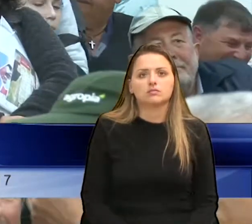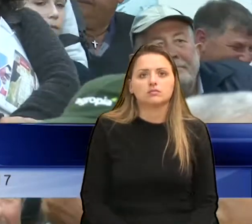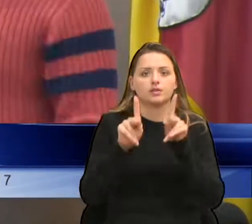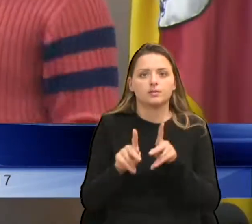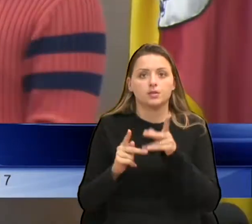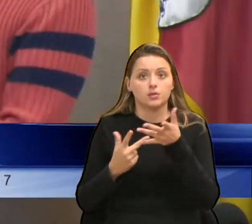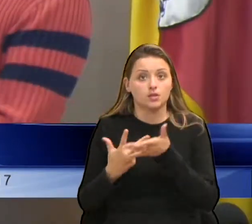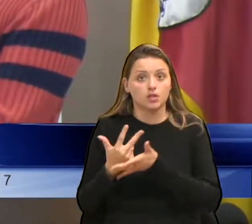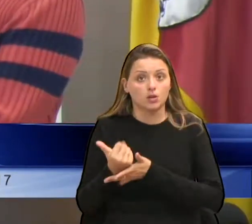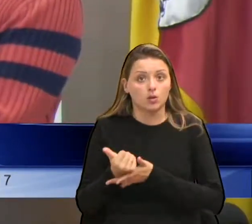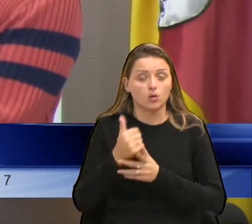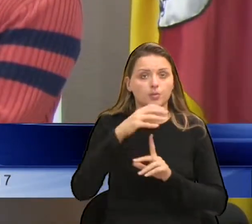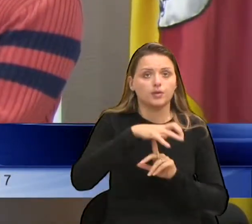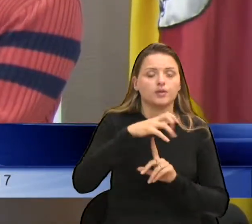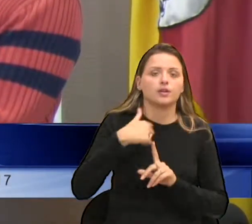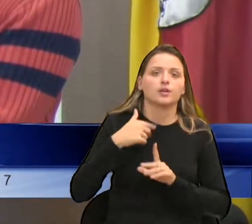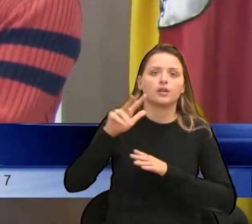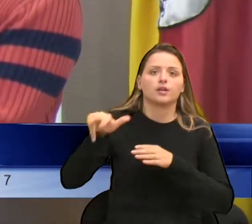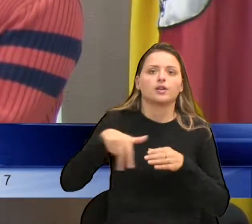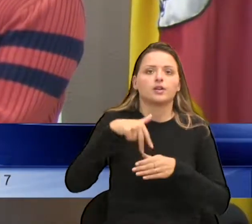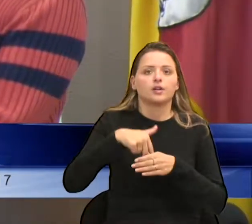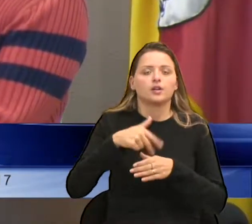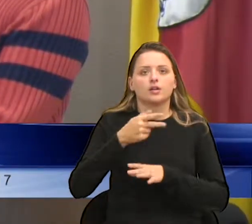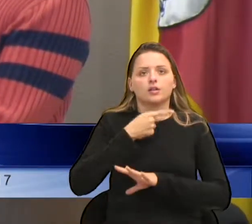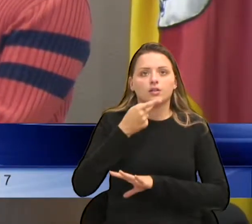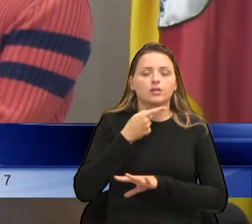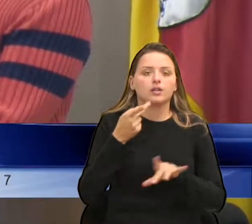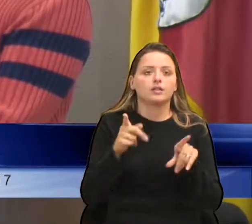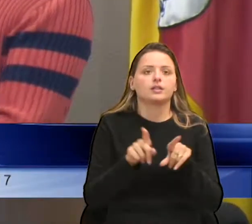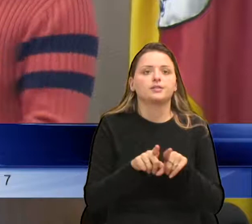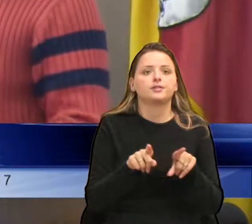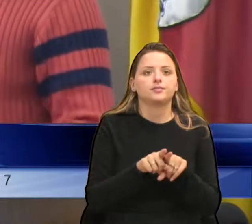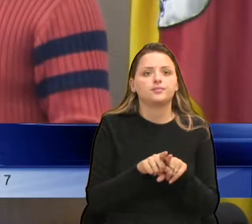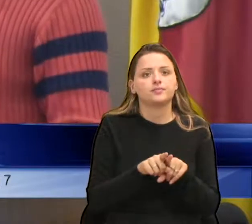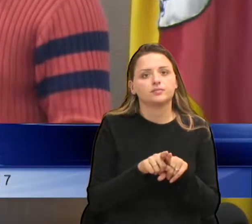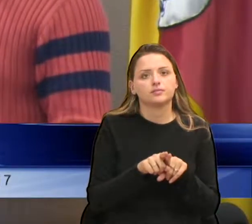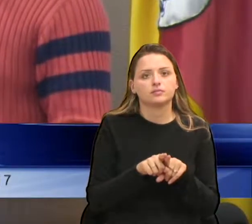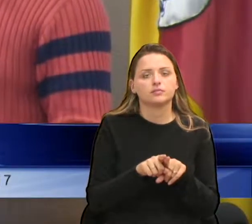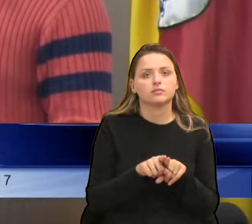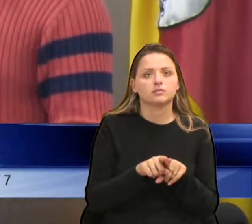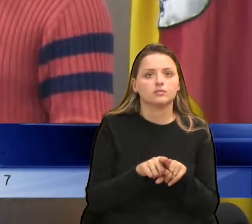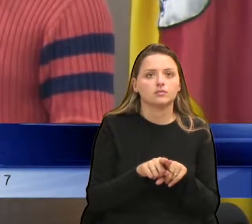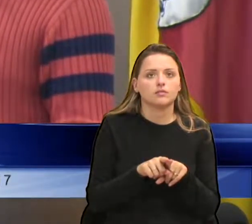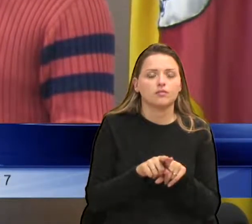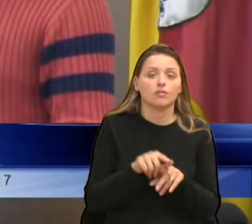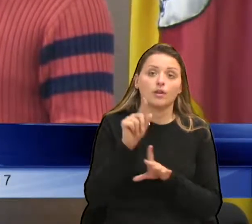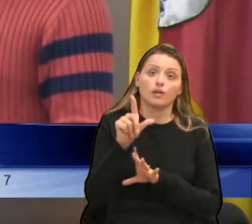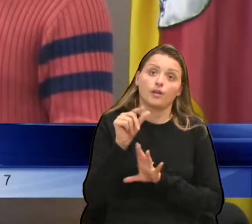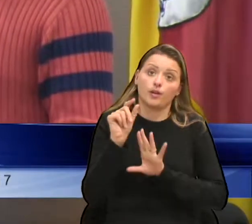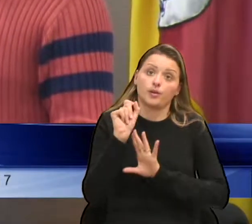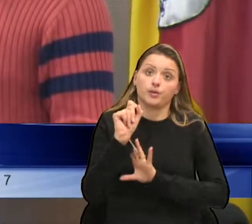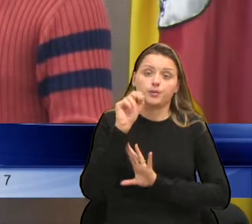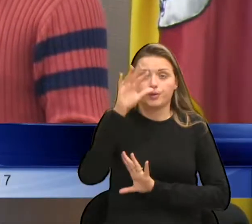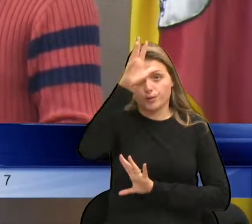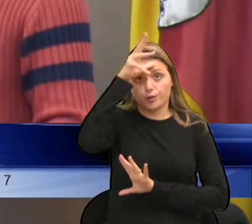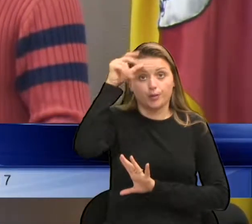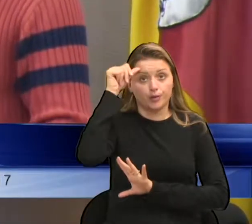a gente vem aqui se for necessário o milan já a decisão da prefeitura